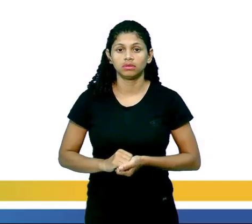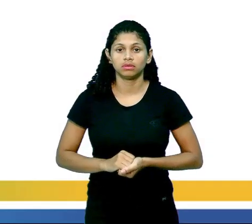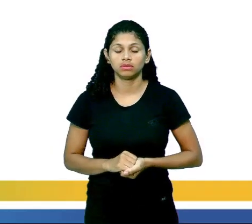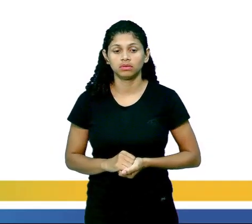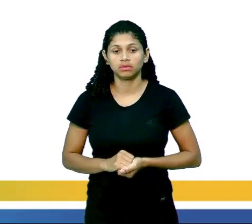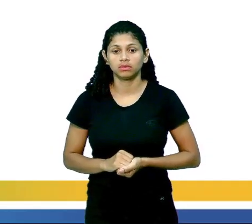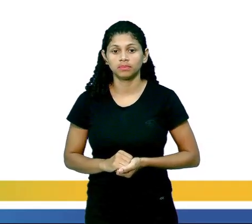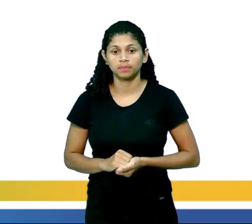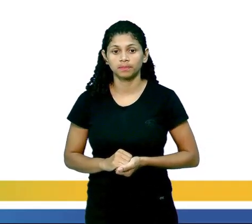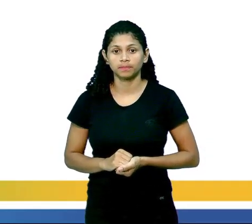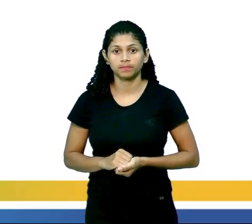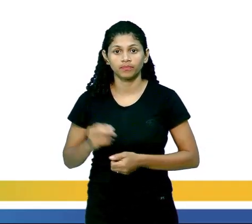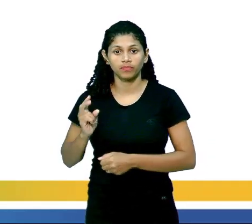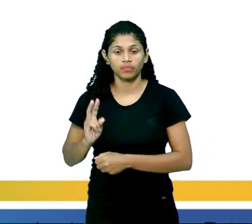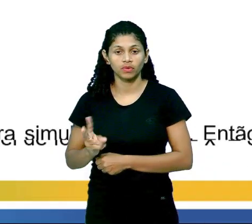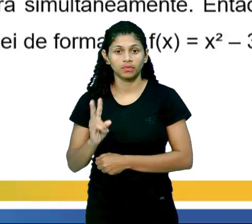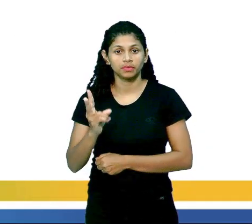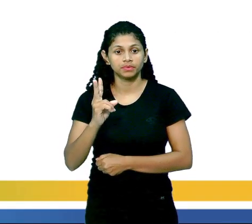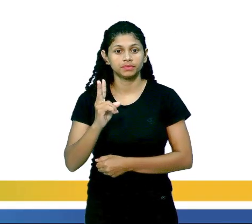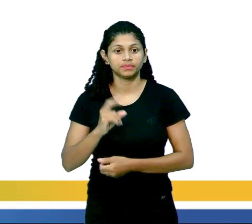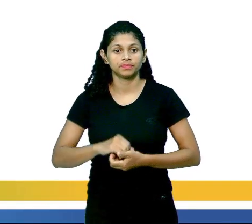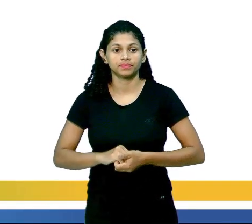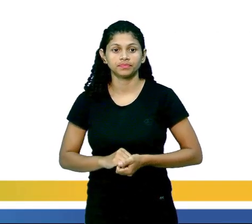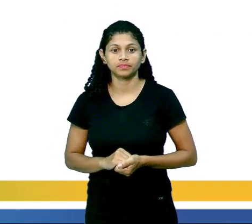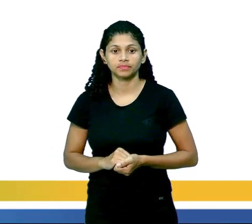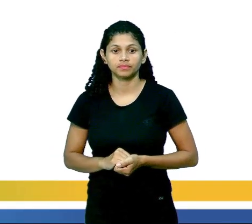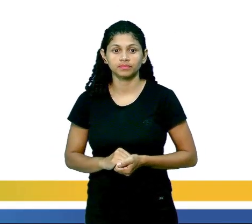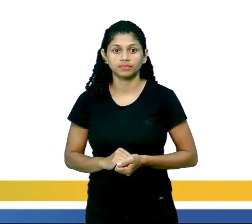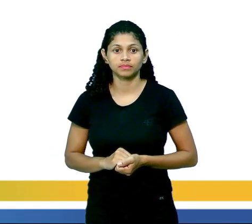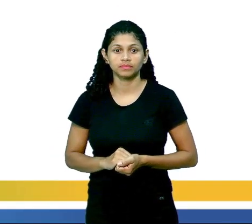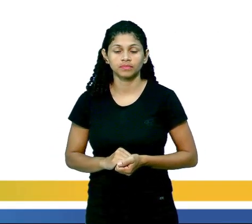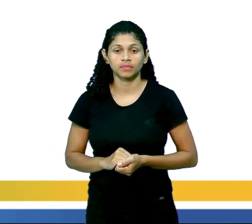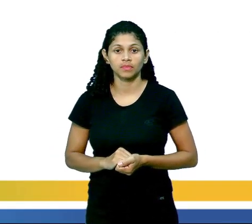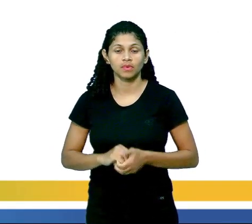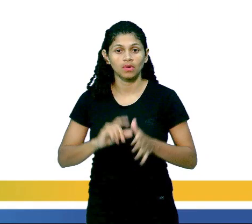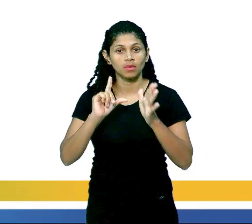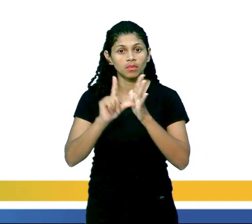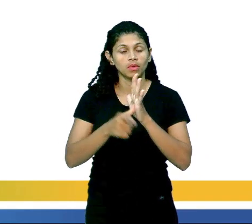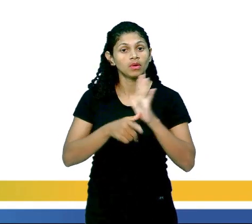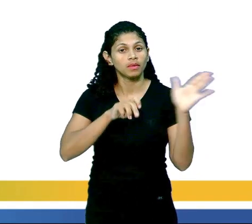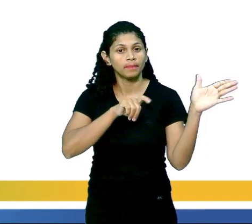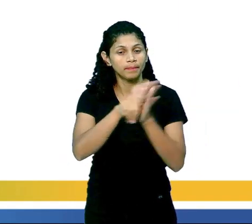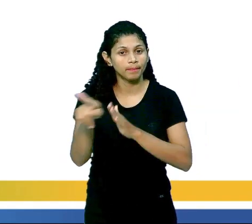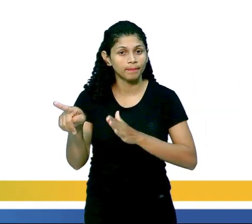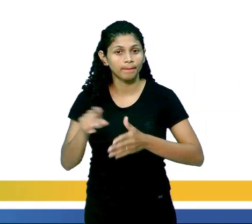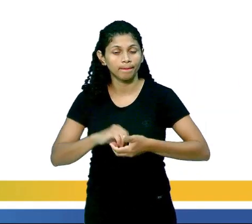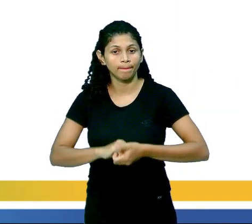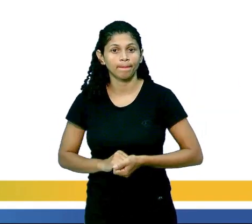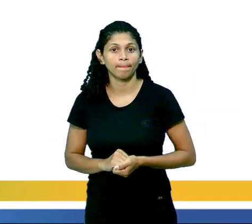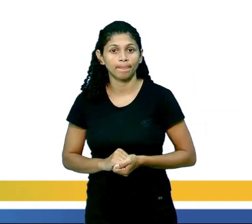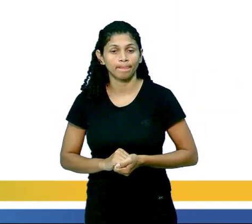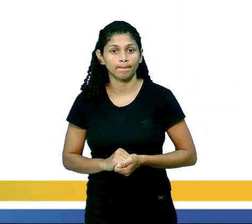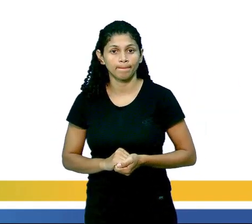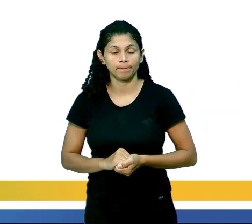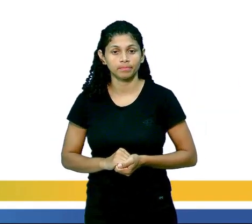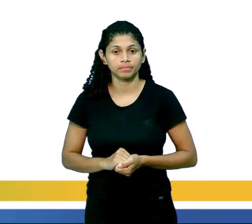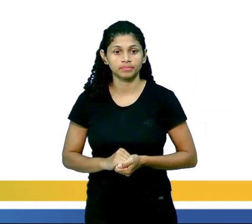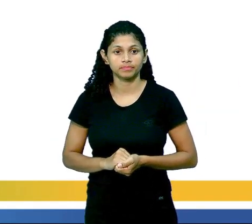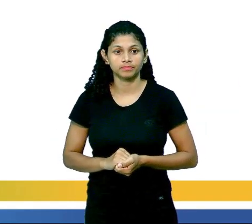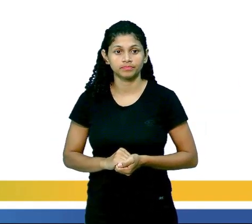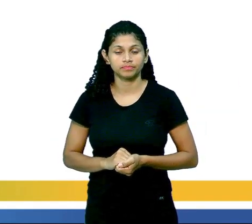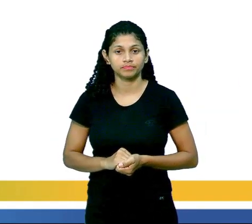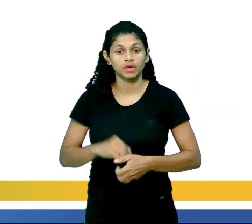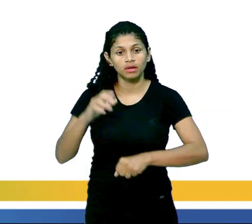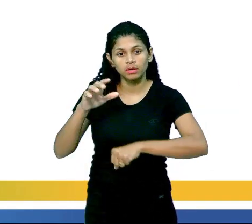Então, vamos lá. Continuando a nossa questão. A nossa próxima questão. Ela vai dizer, tá?